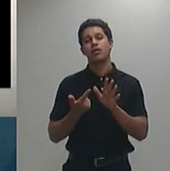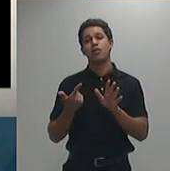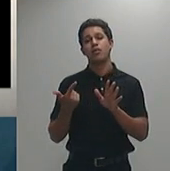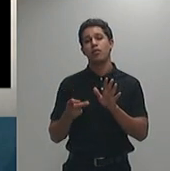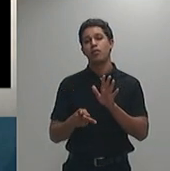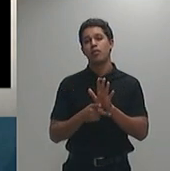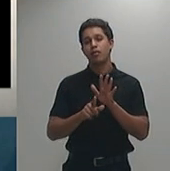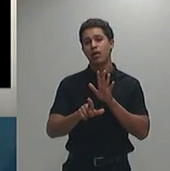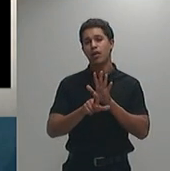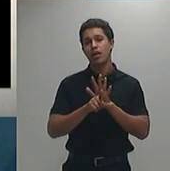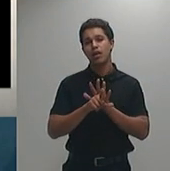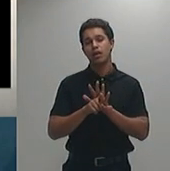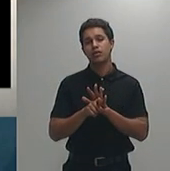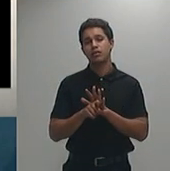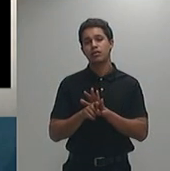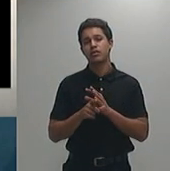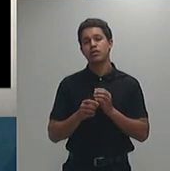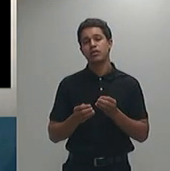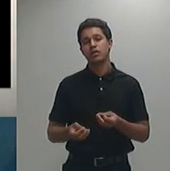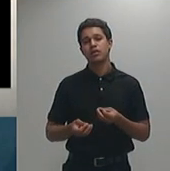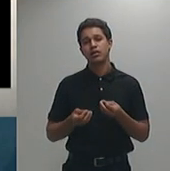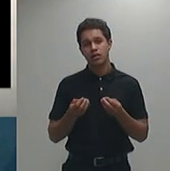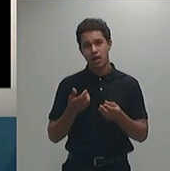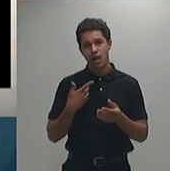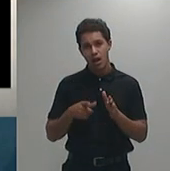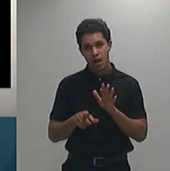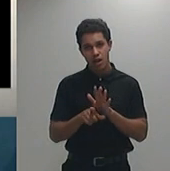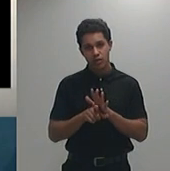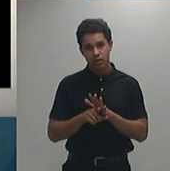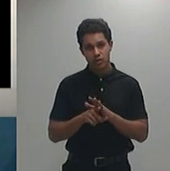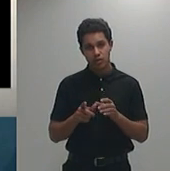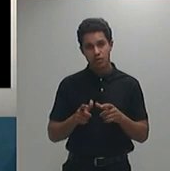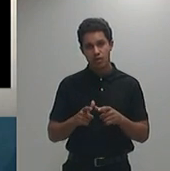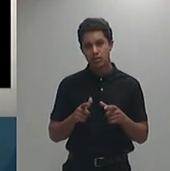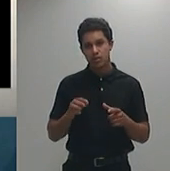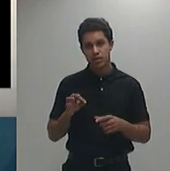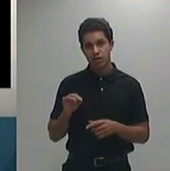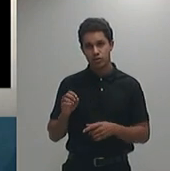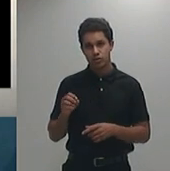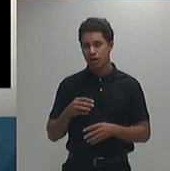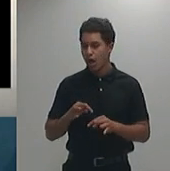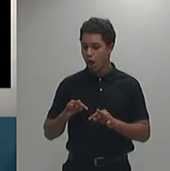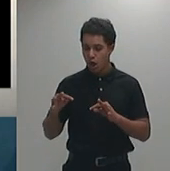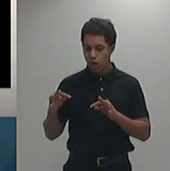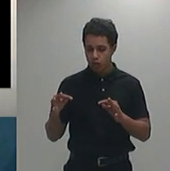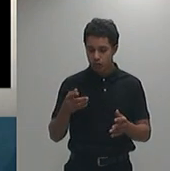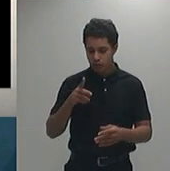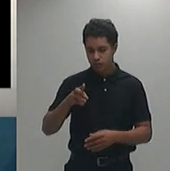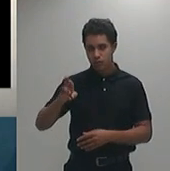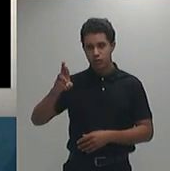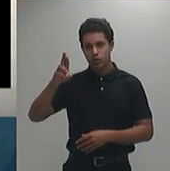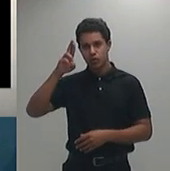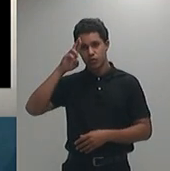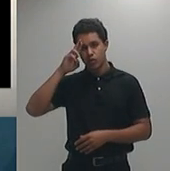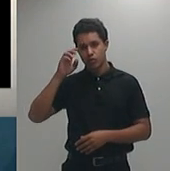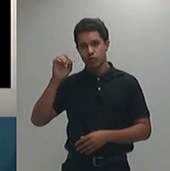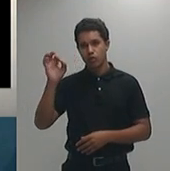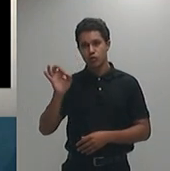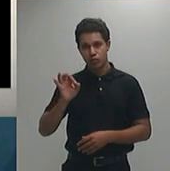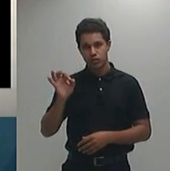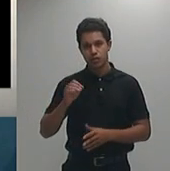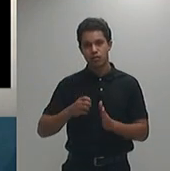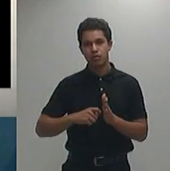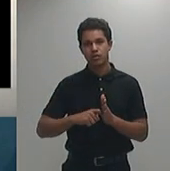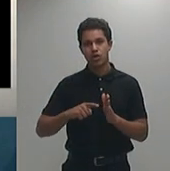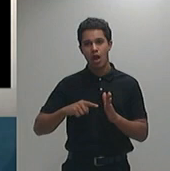s.as com sede de legitimação extraordinária aos acionistas minoritários para agirem em caso